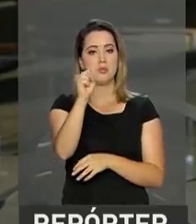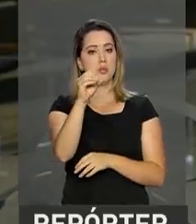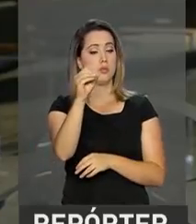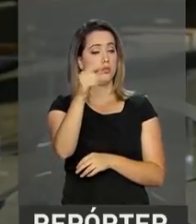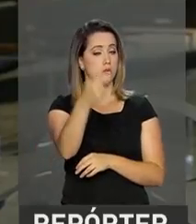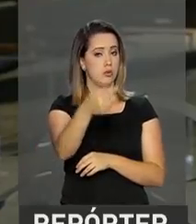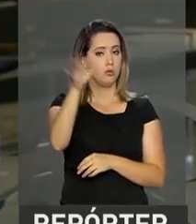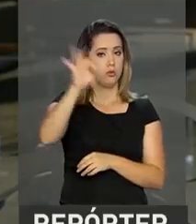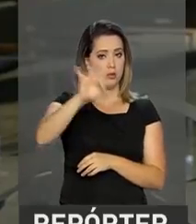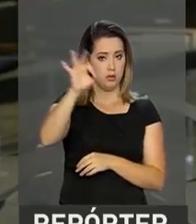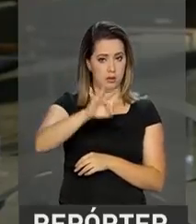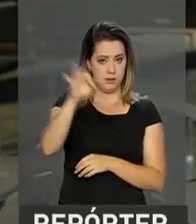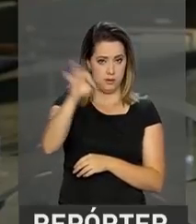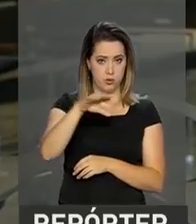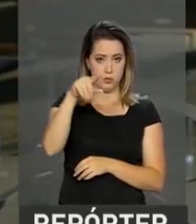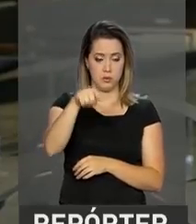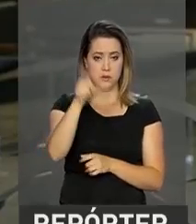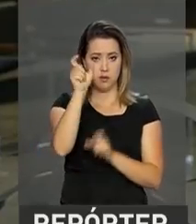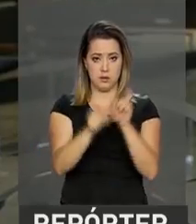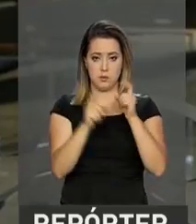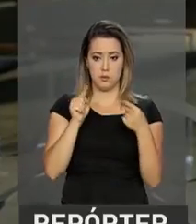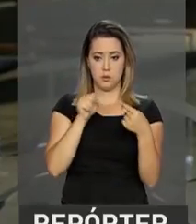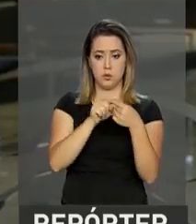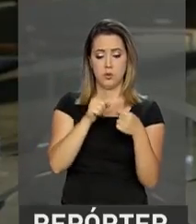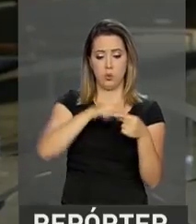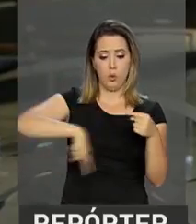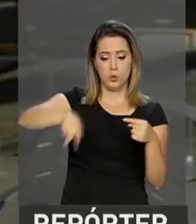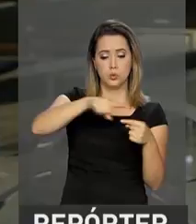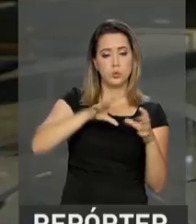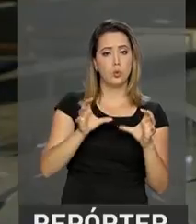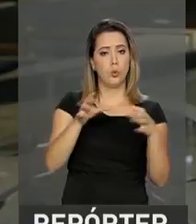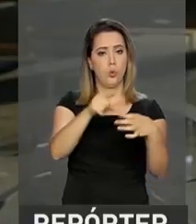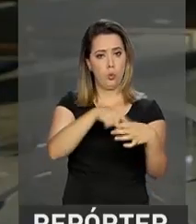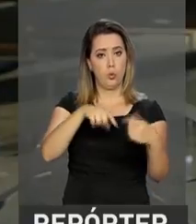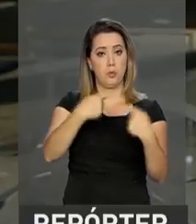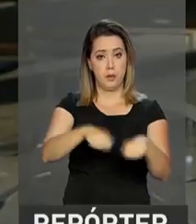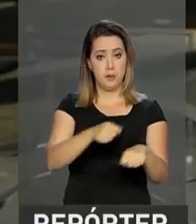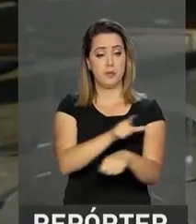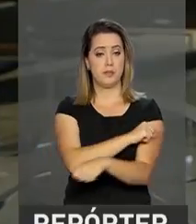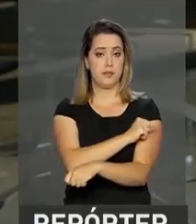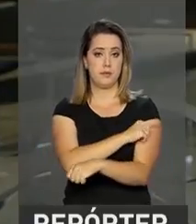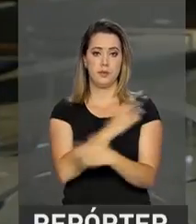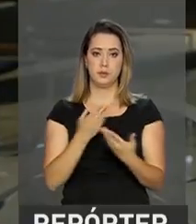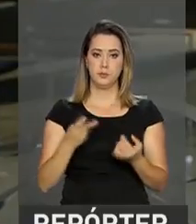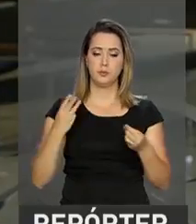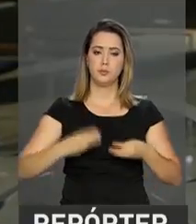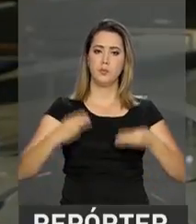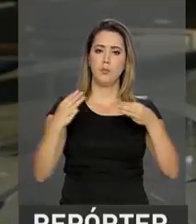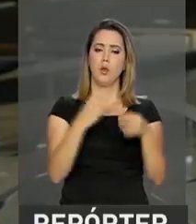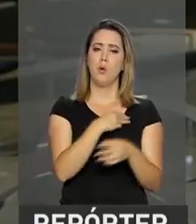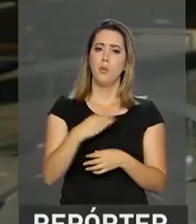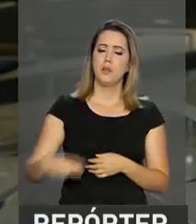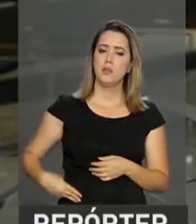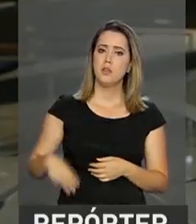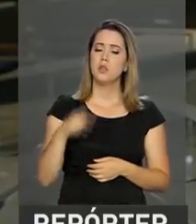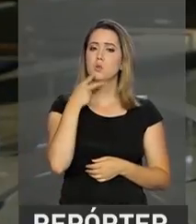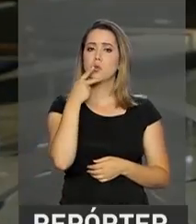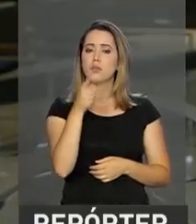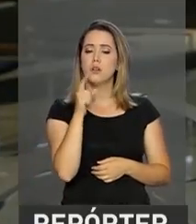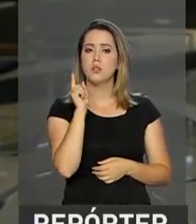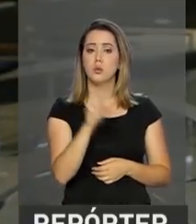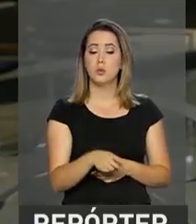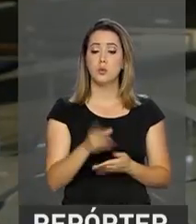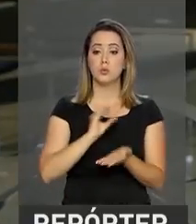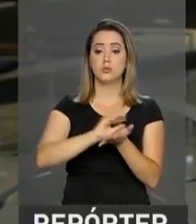87,5 por cento do público alvo definido pelo ministério da saúde o ministro ricardo barros informou que o ministério